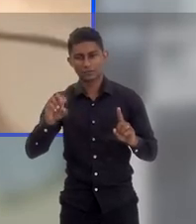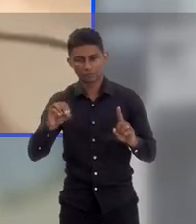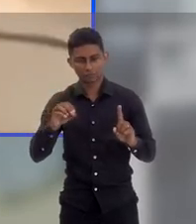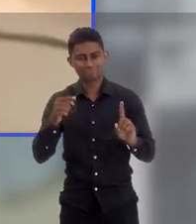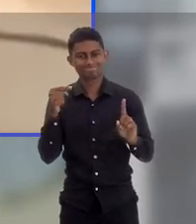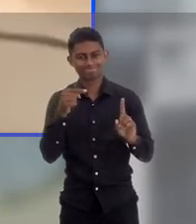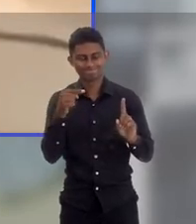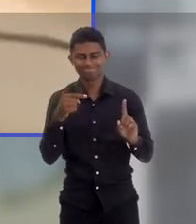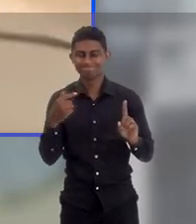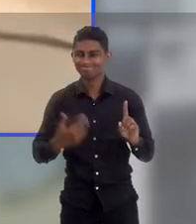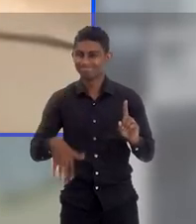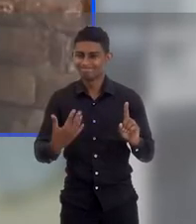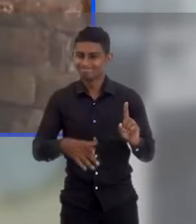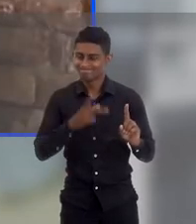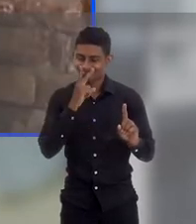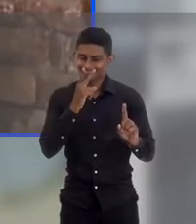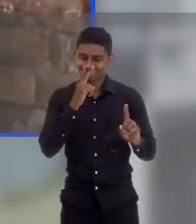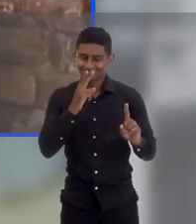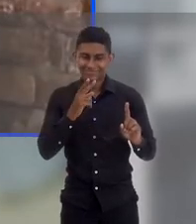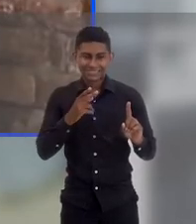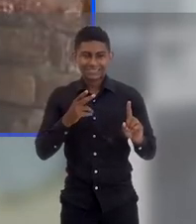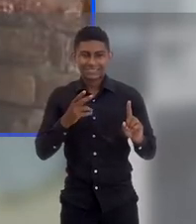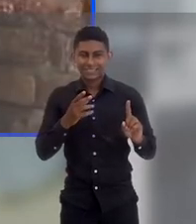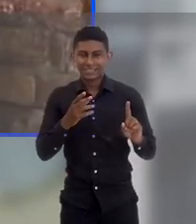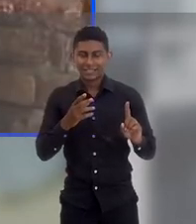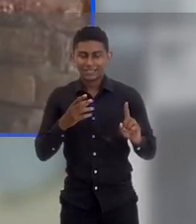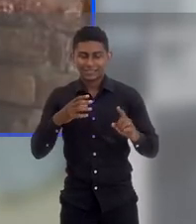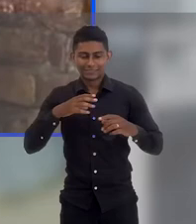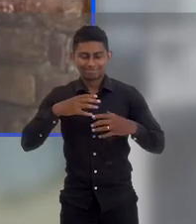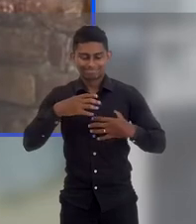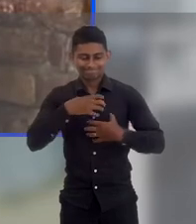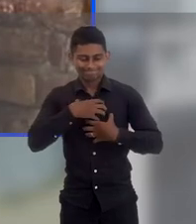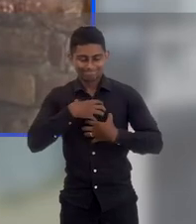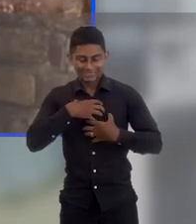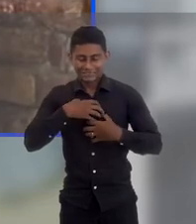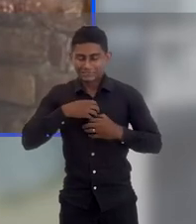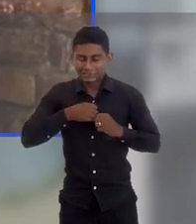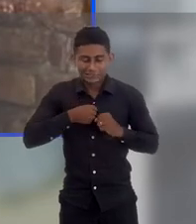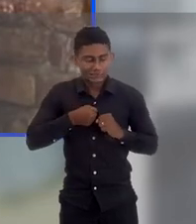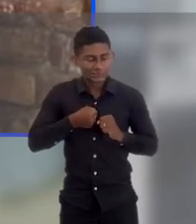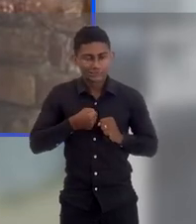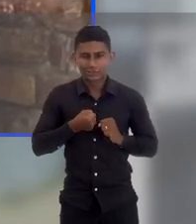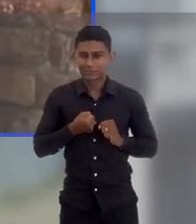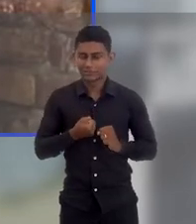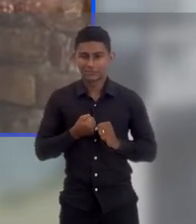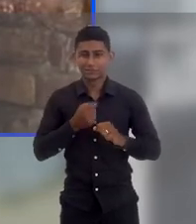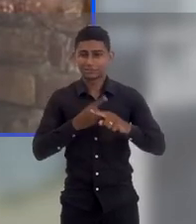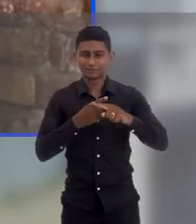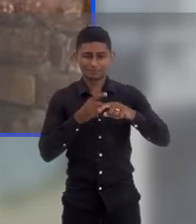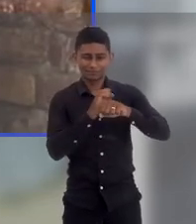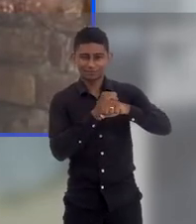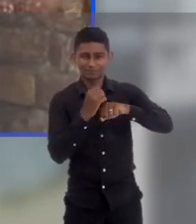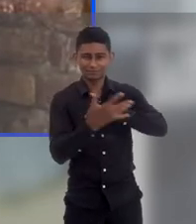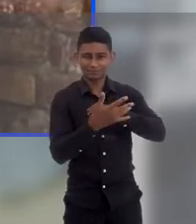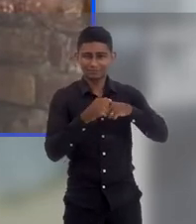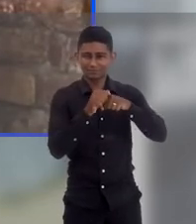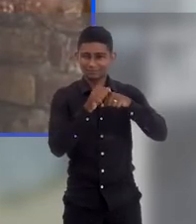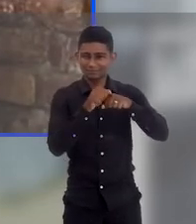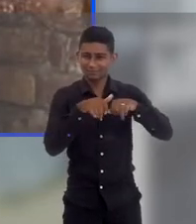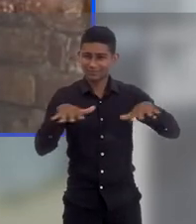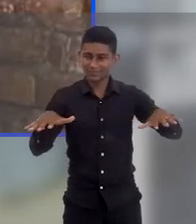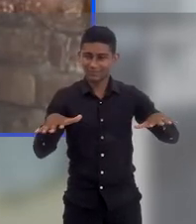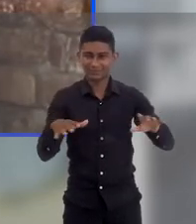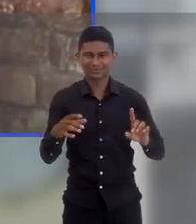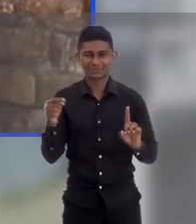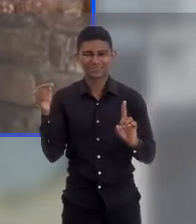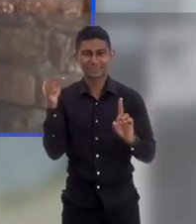né? Foi uma dor vivida tão em silêncio, tão em reclusão, dentro de casa, em pandemia. E o